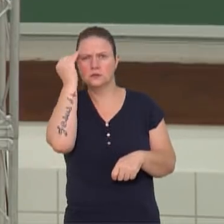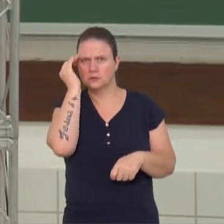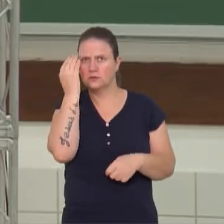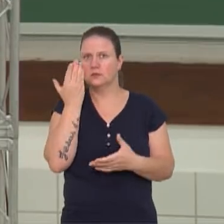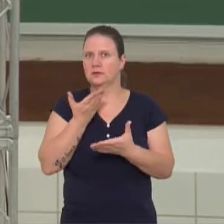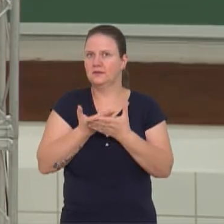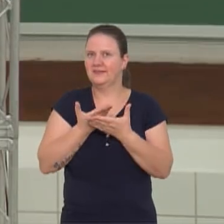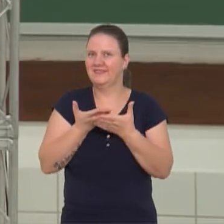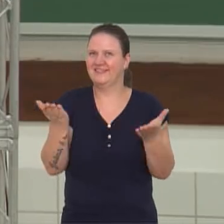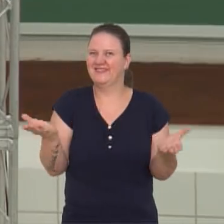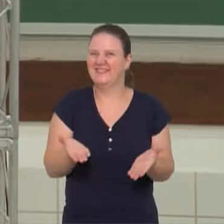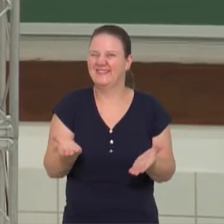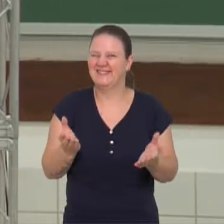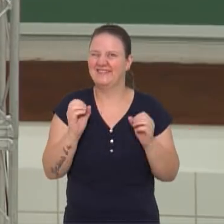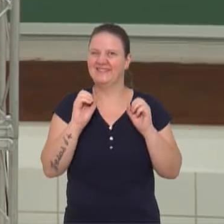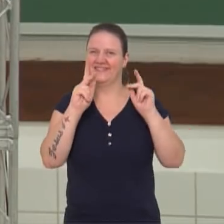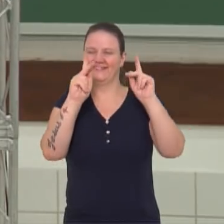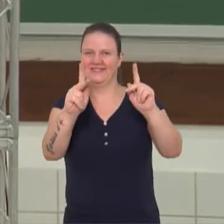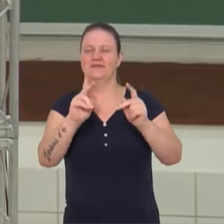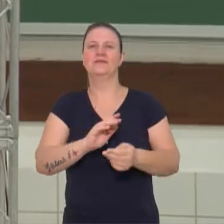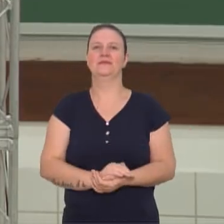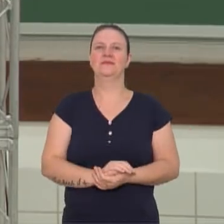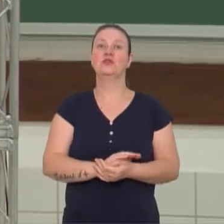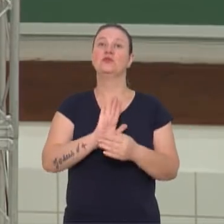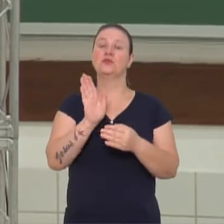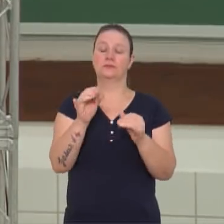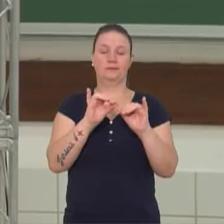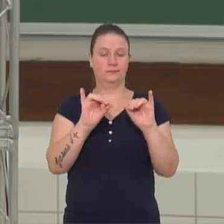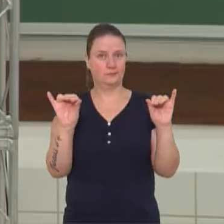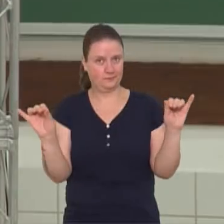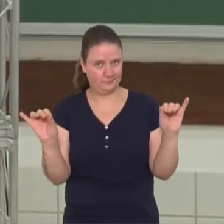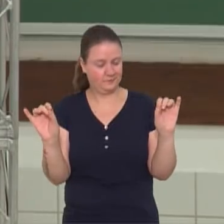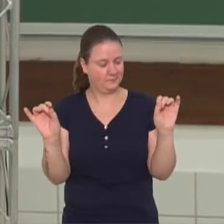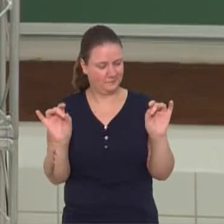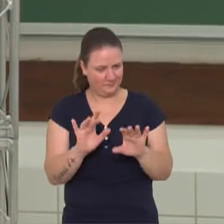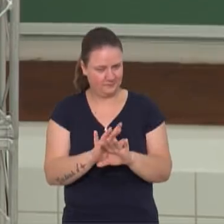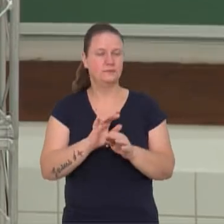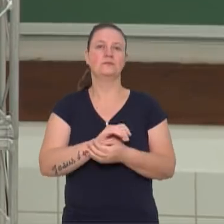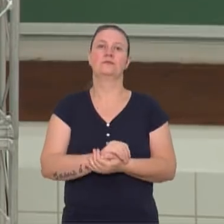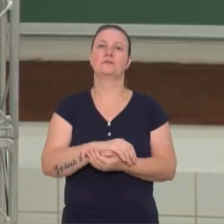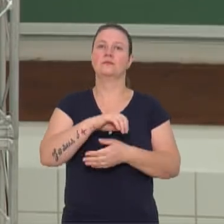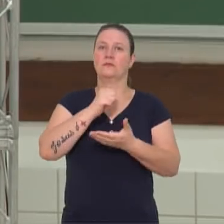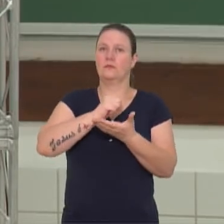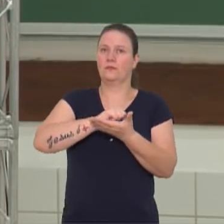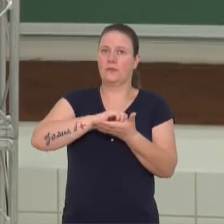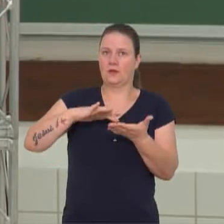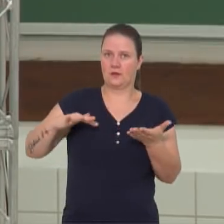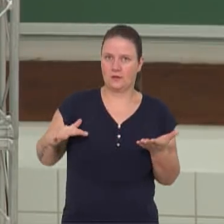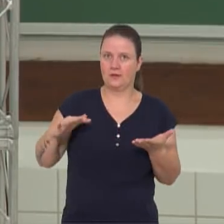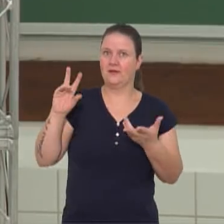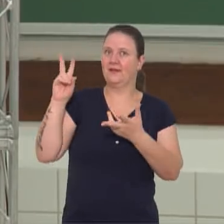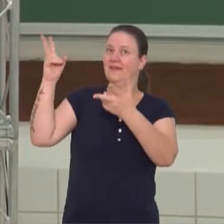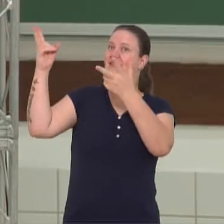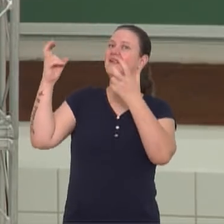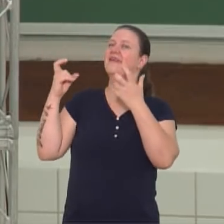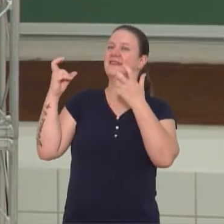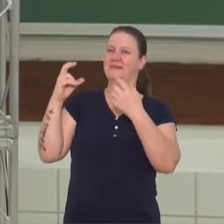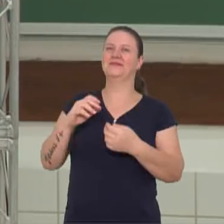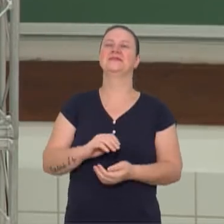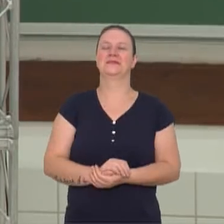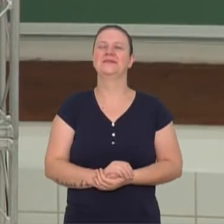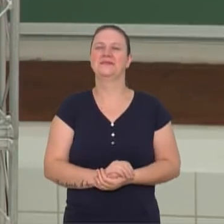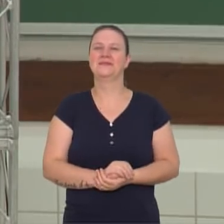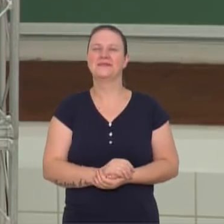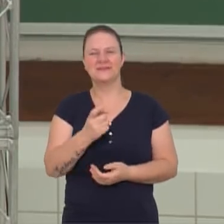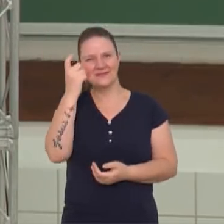aula de hoje. Beleza? Recados dados, tarefa no slide,